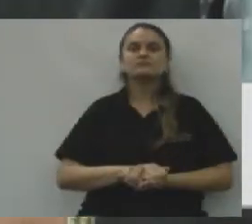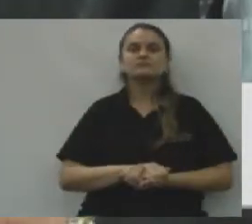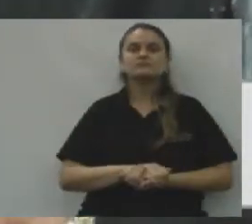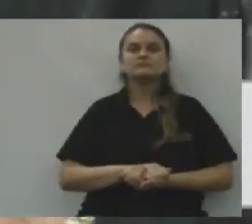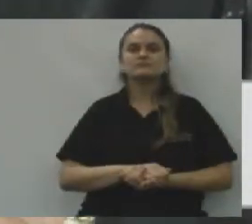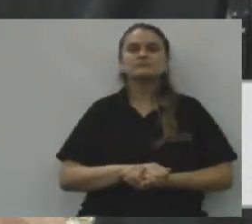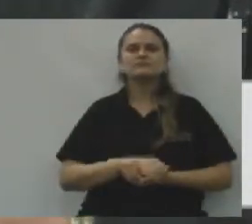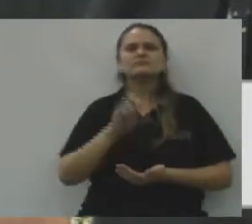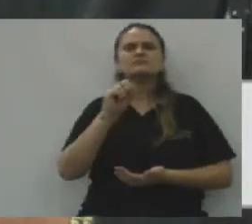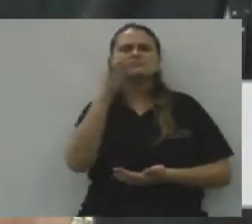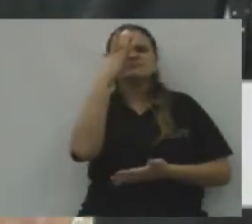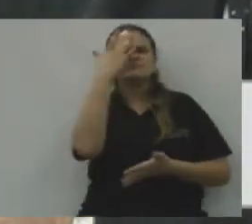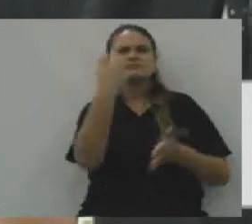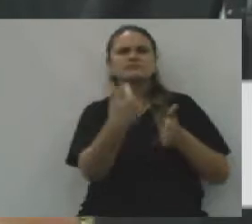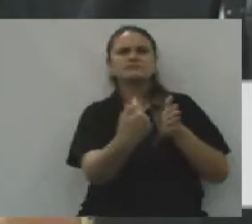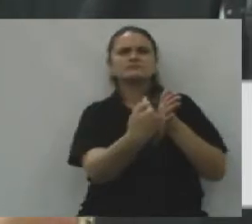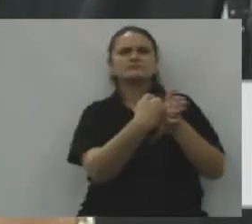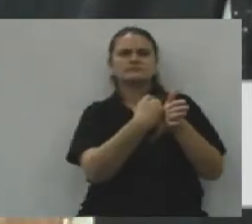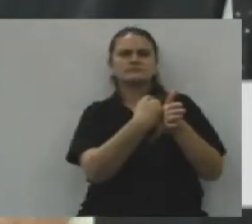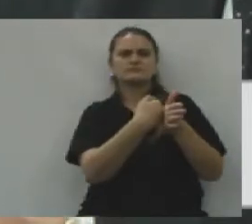Se alguém perguntou